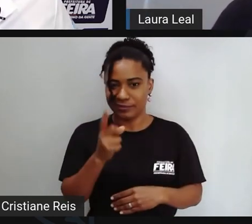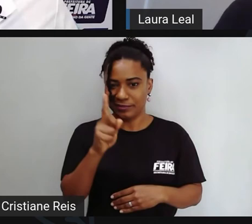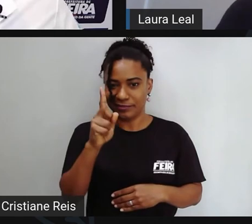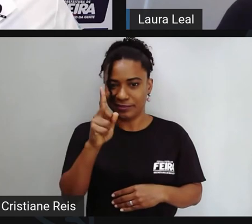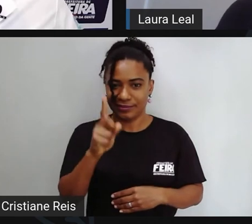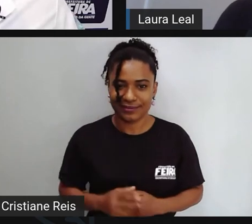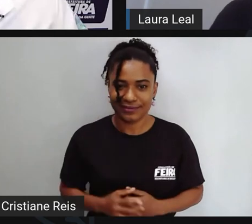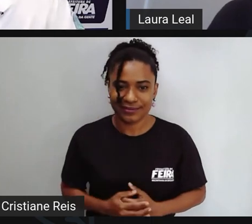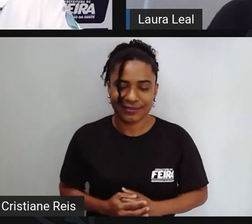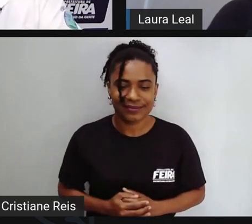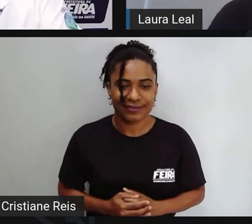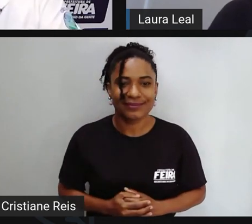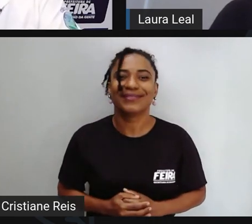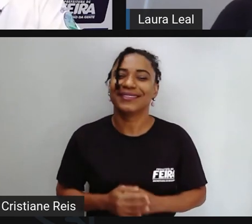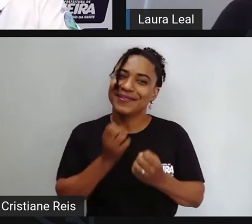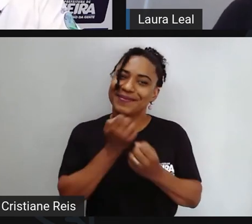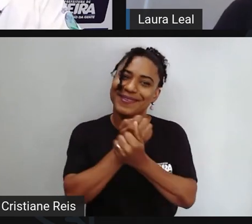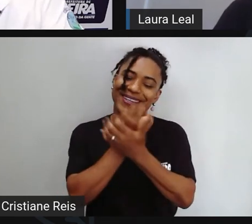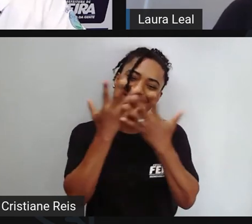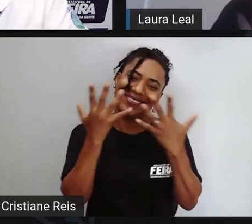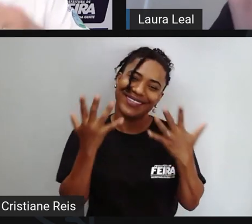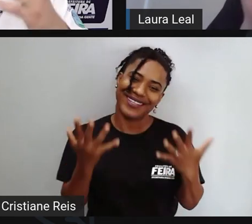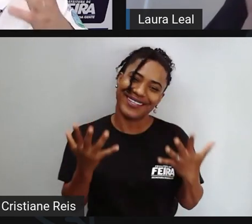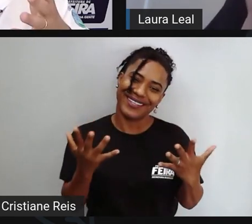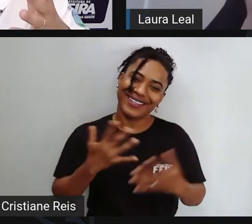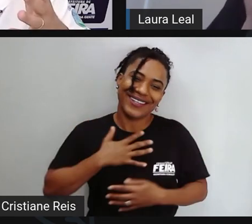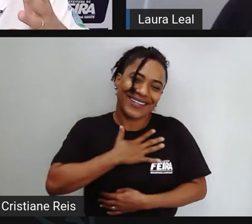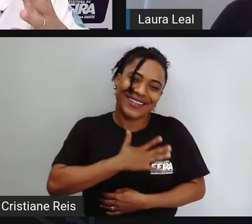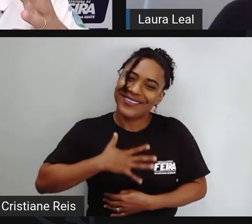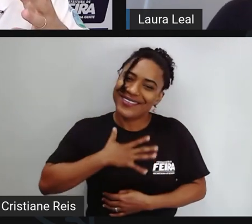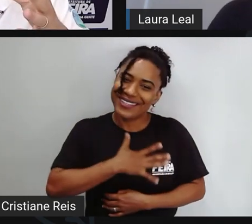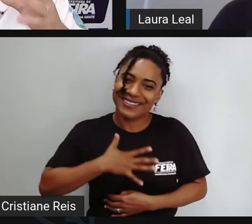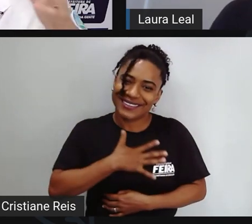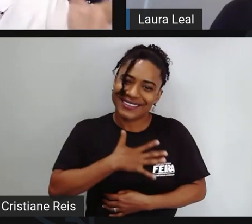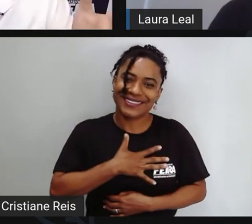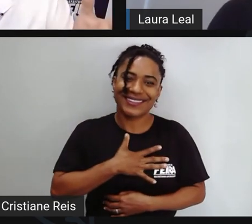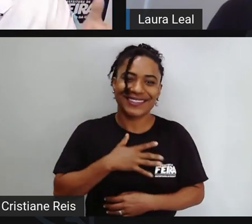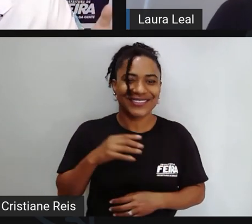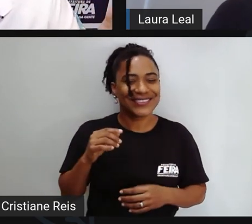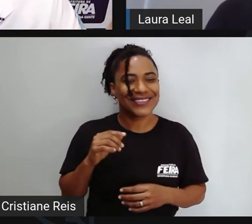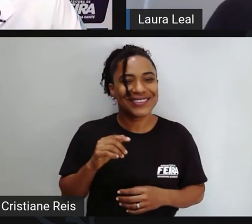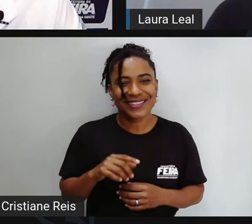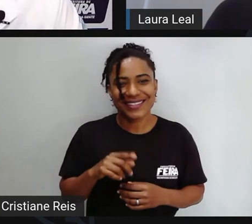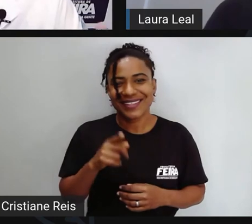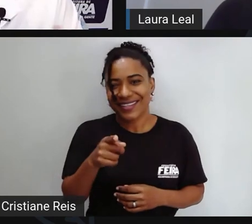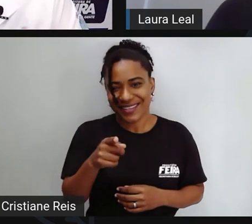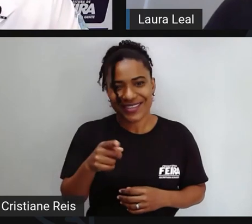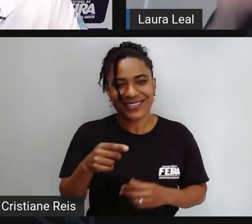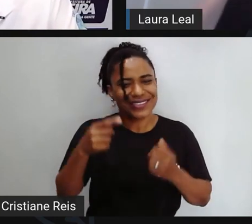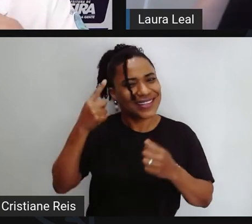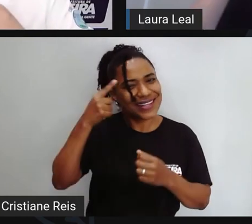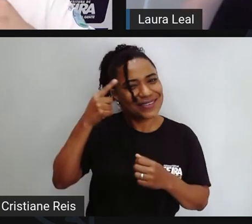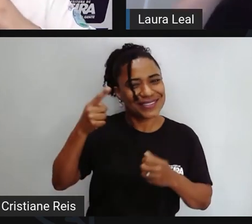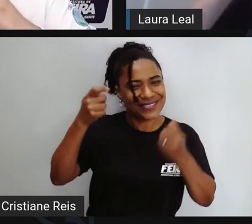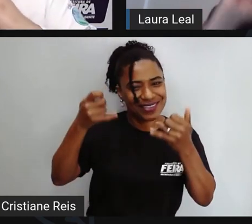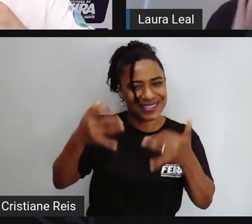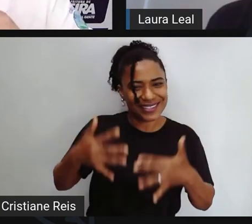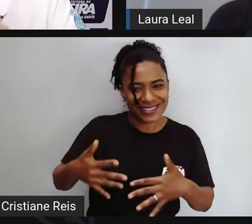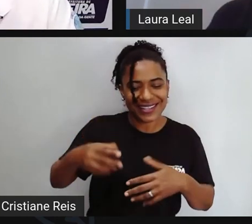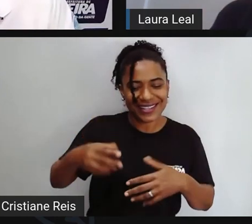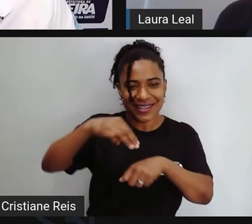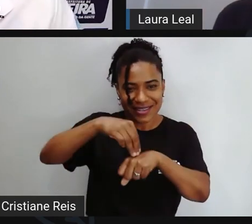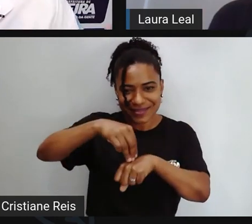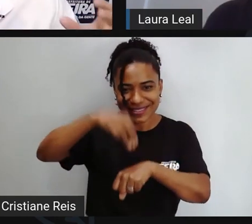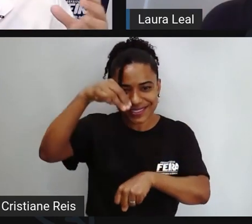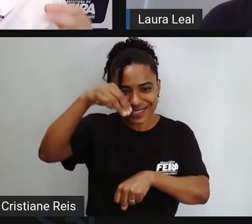Maravilha. Gente, que prazer te rever, Laura. Eu não sei se eu falei no começo, gente, mas Laura foi minha orientadora no mestrado, aprendi demais